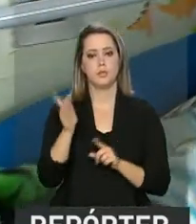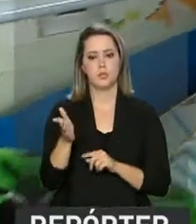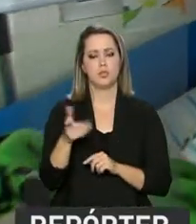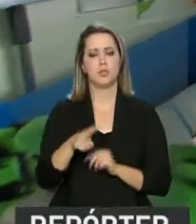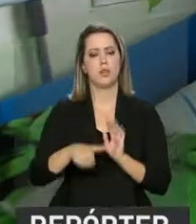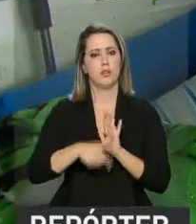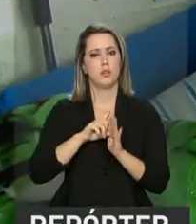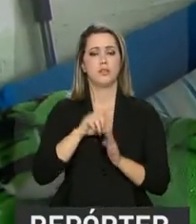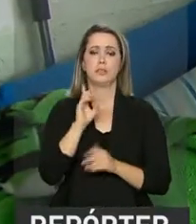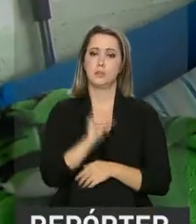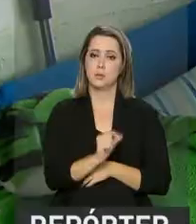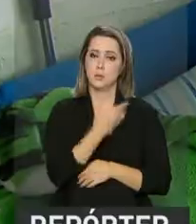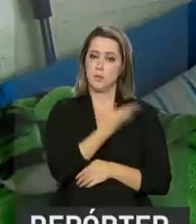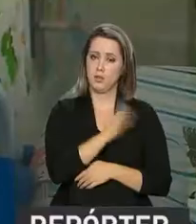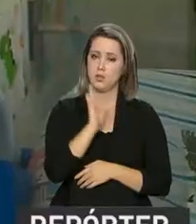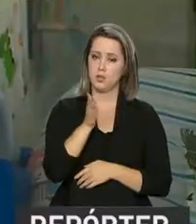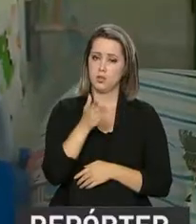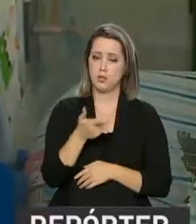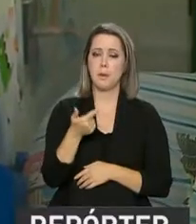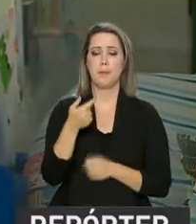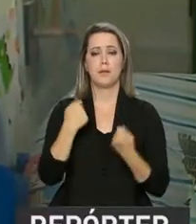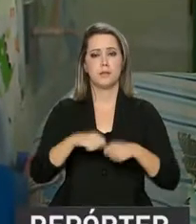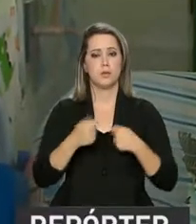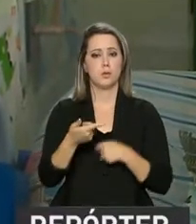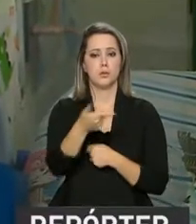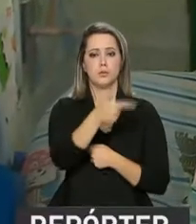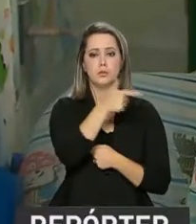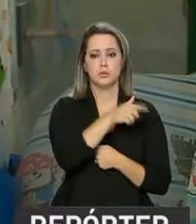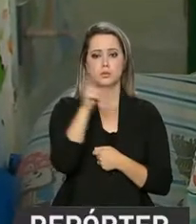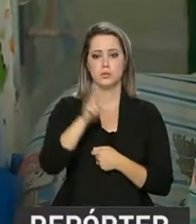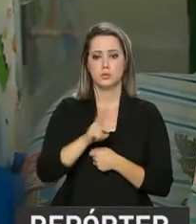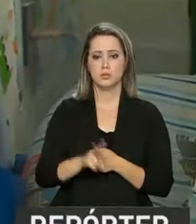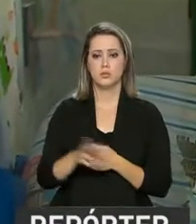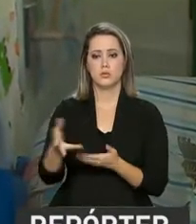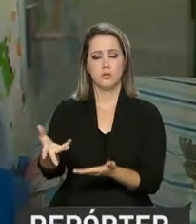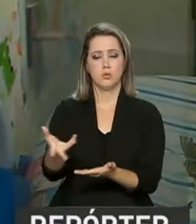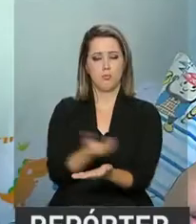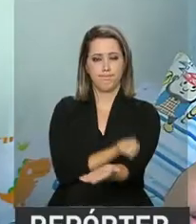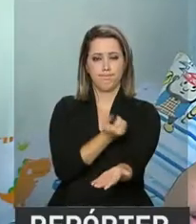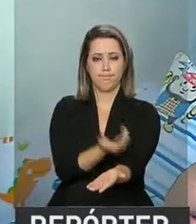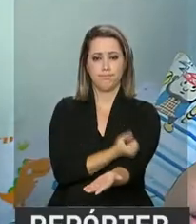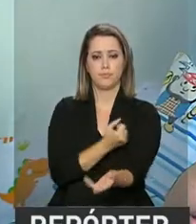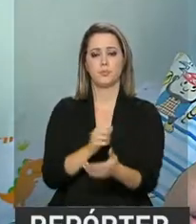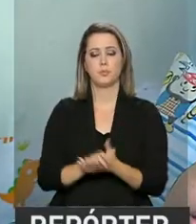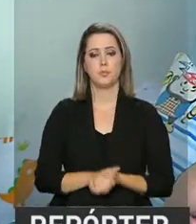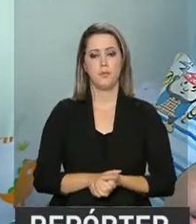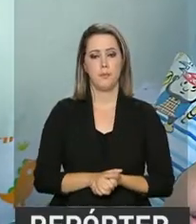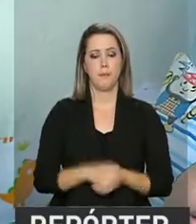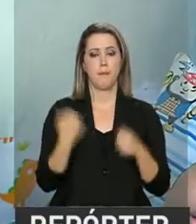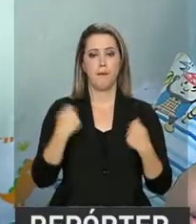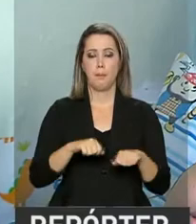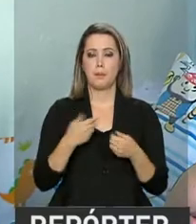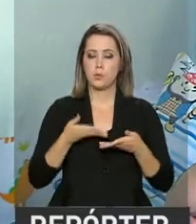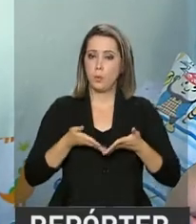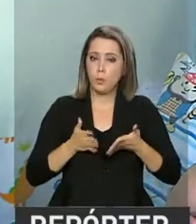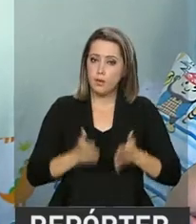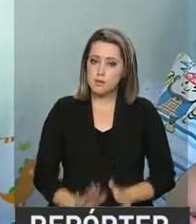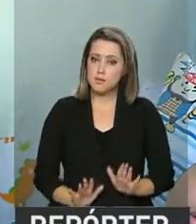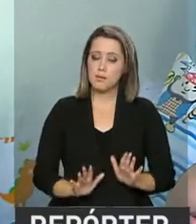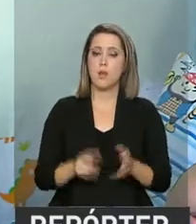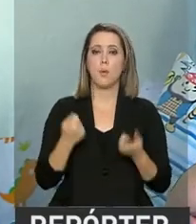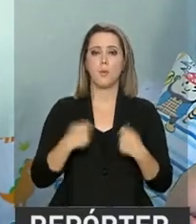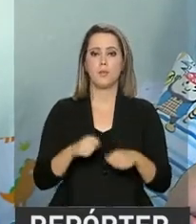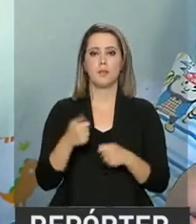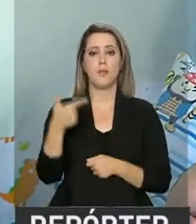prematuro ele já precisou outras vezes receber transfusões nesses hoje transfusão quando ele nasceu e